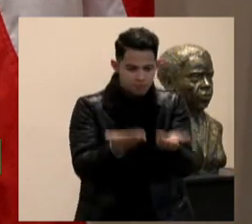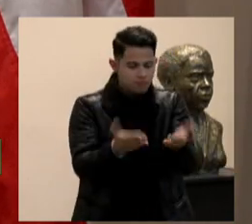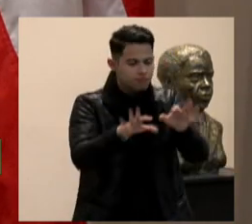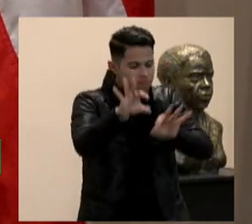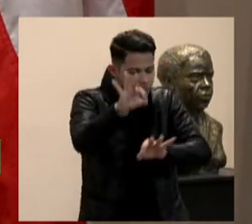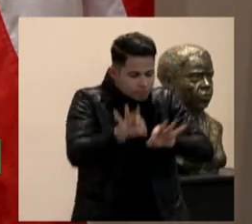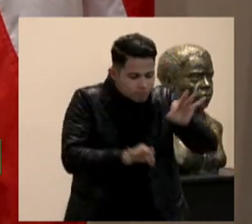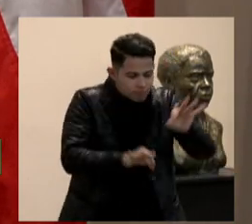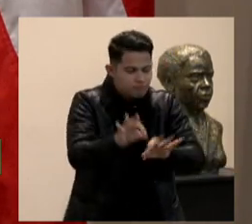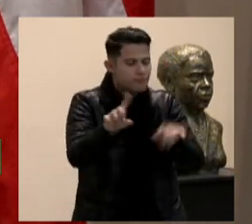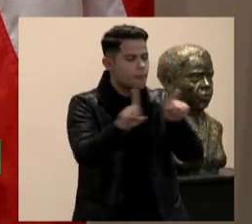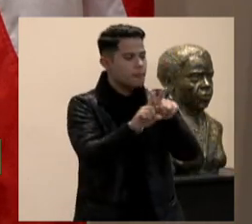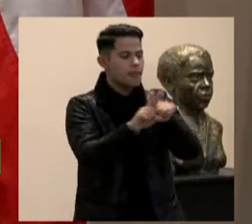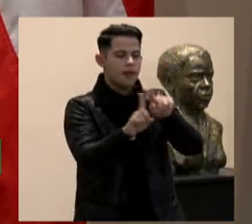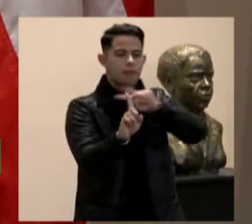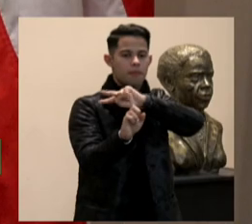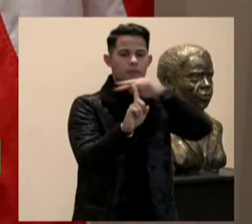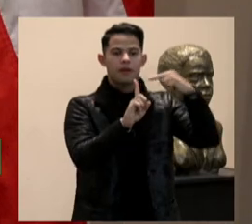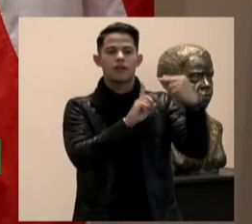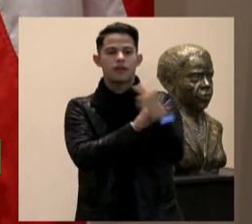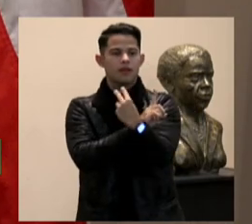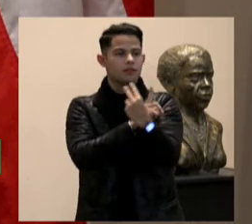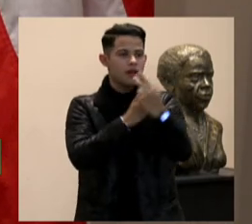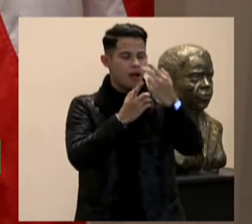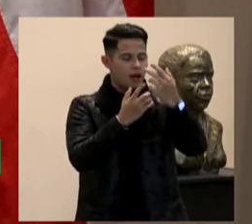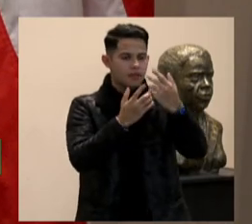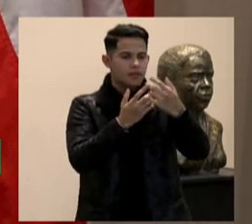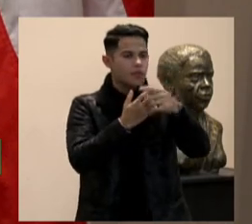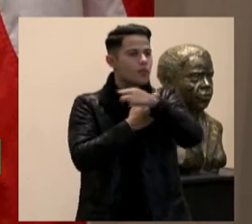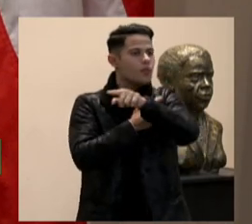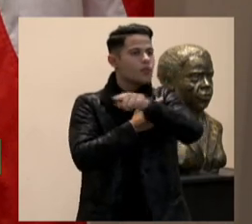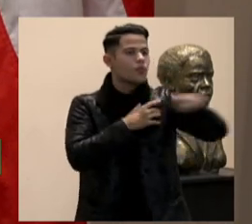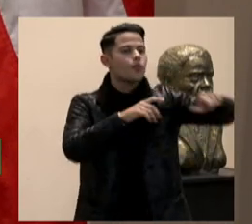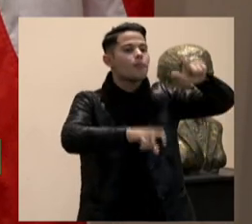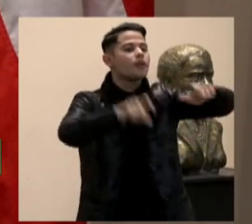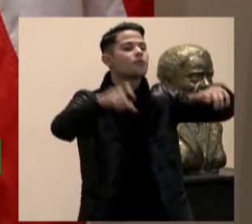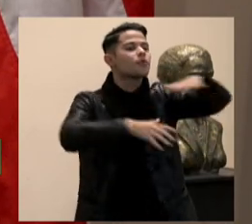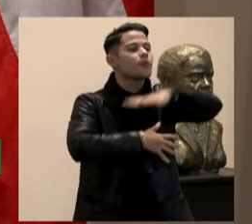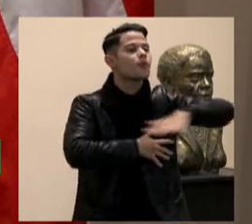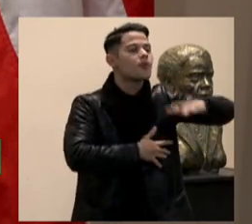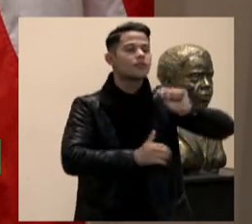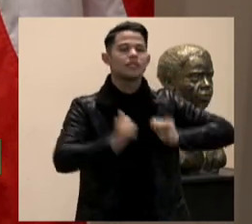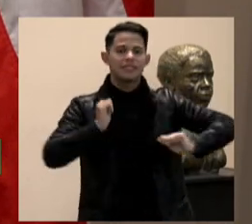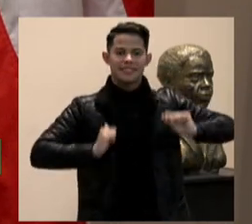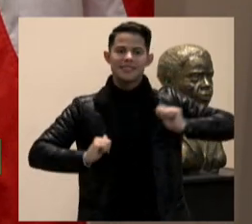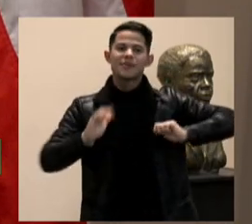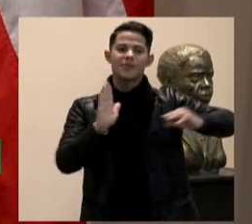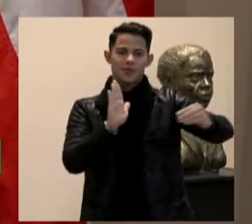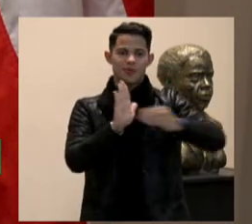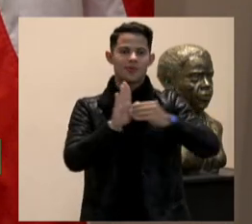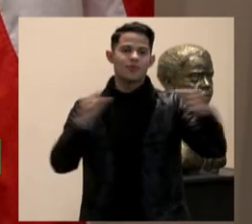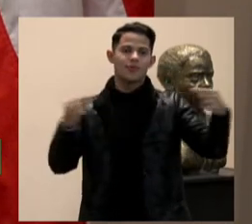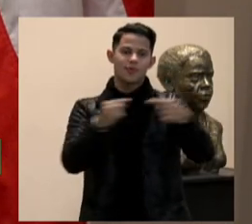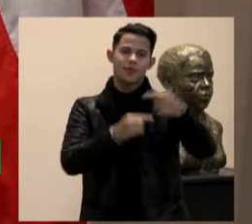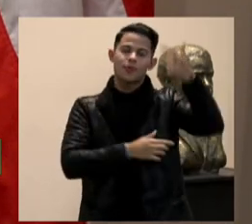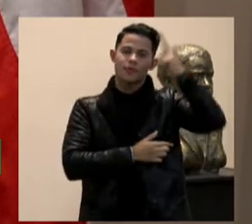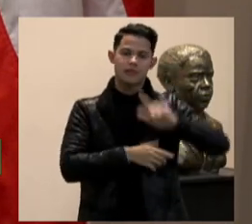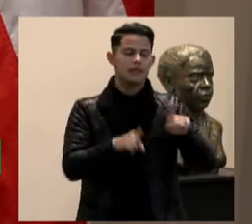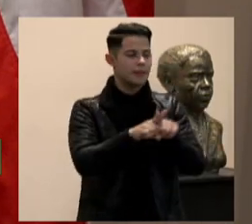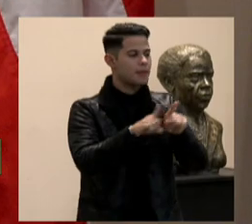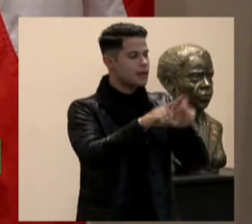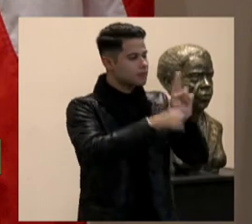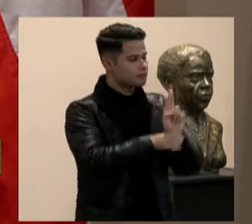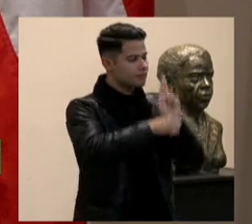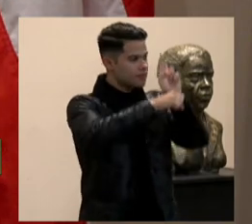consensuado, com uma perspectiva que agradou e que representava todos os anseios dos colegas e dos representantes que ali